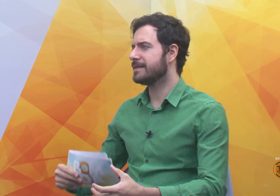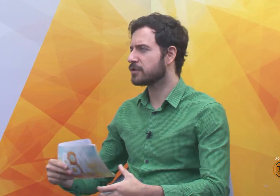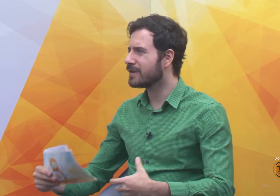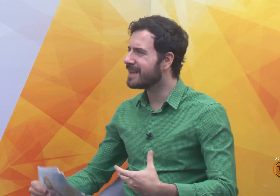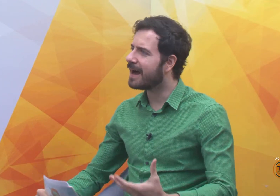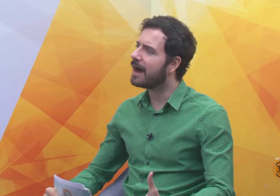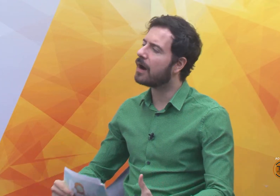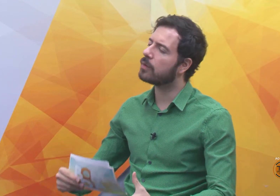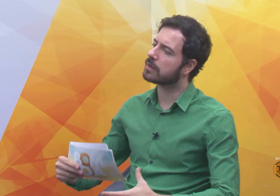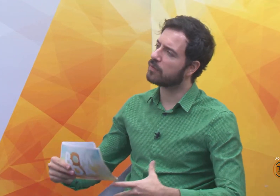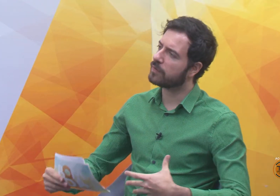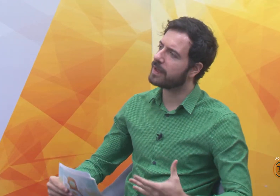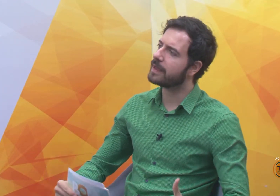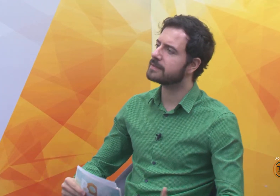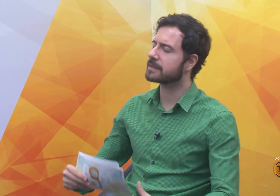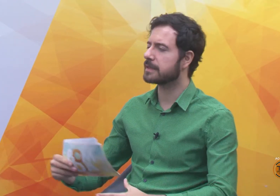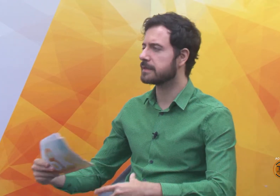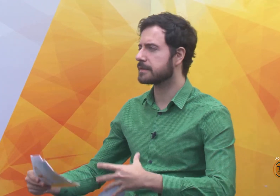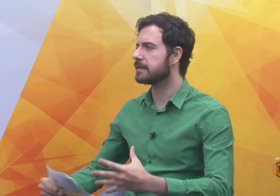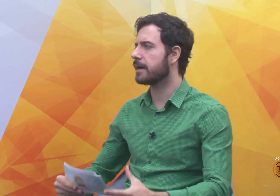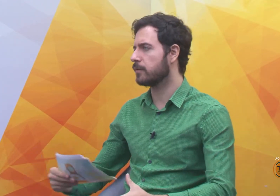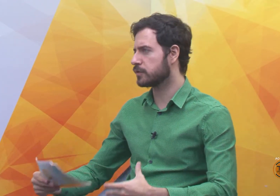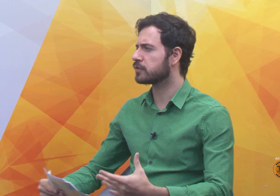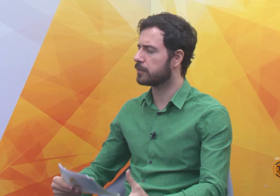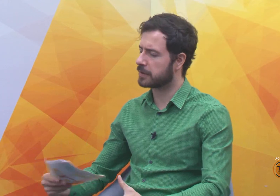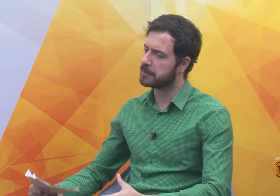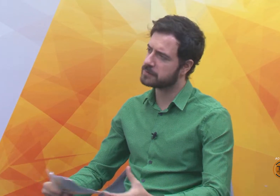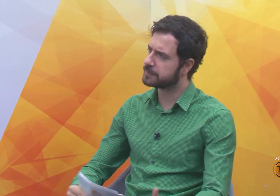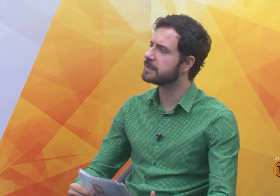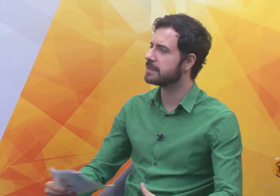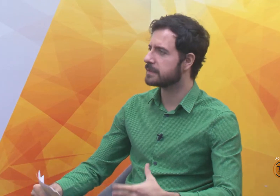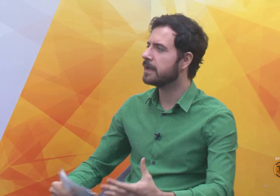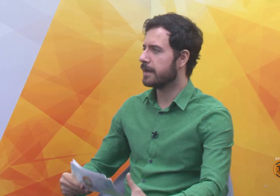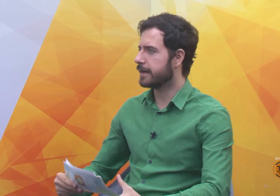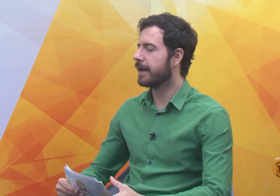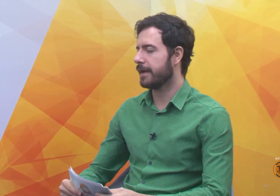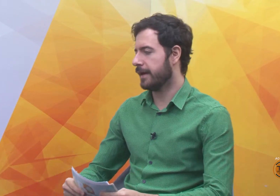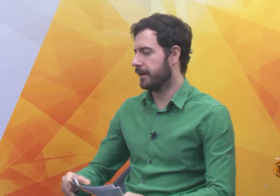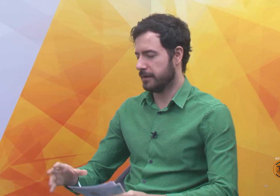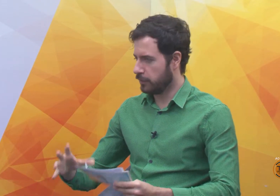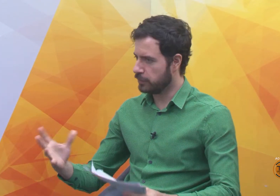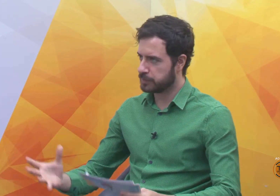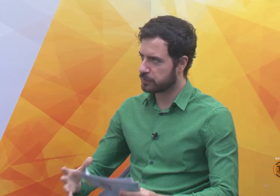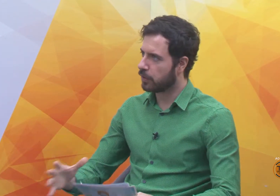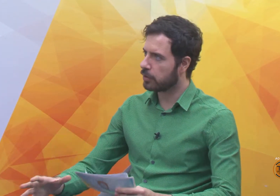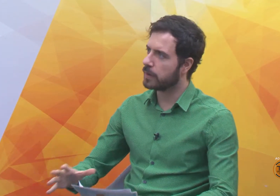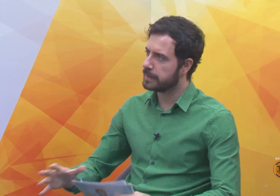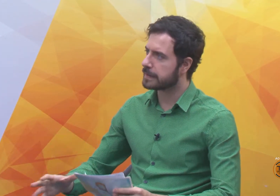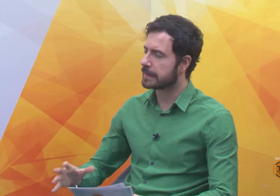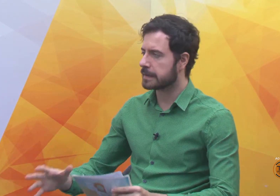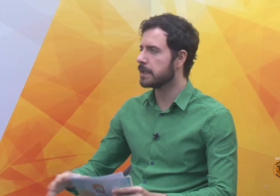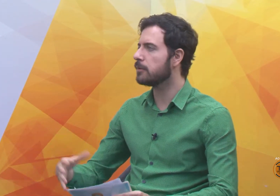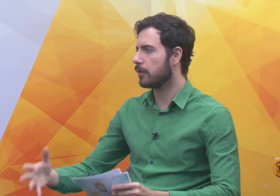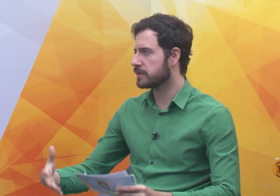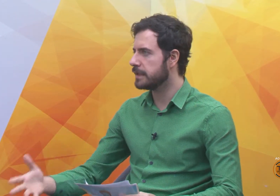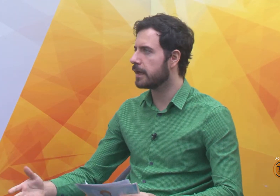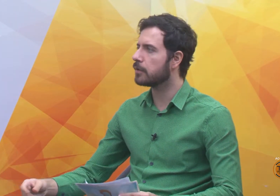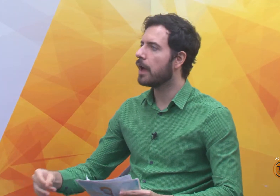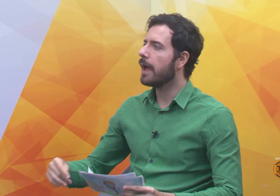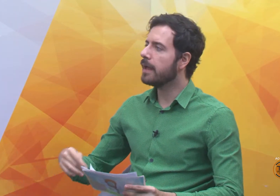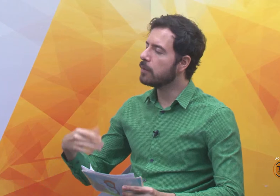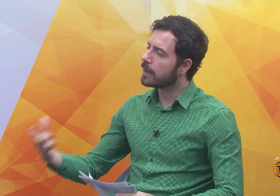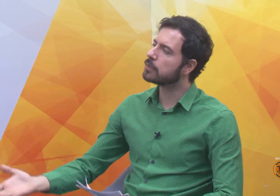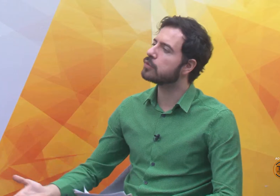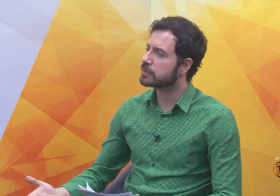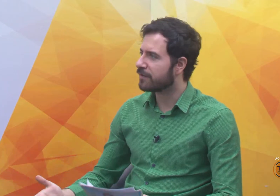acompanhamento sensorial, talvez, a criança, né, com seus comportamentos infantis, né, e o psicólogo ali tratando e